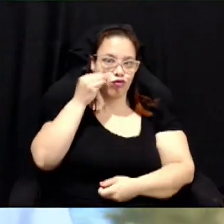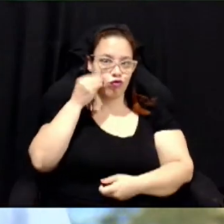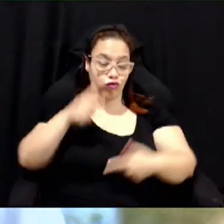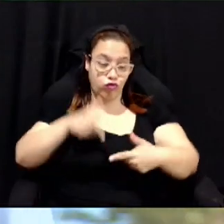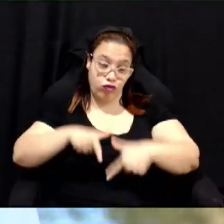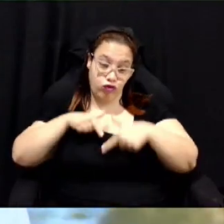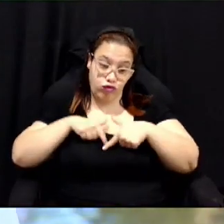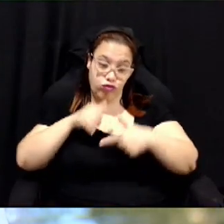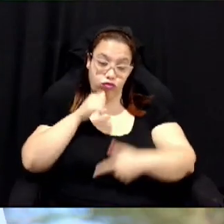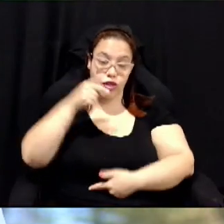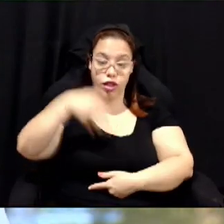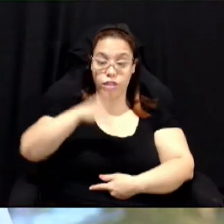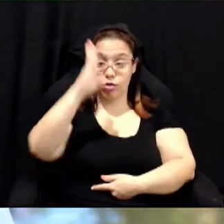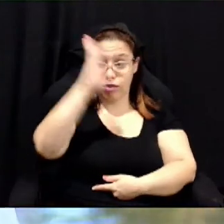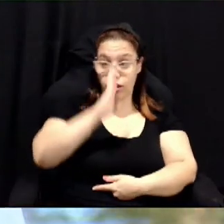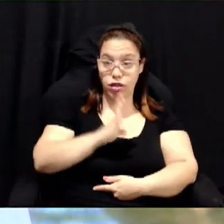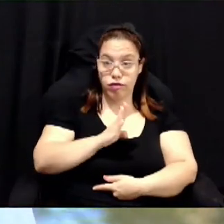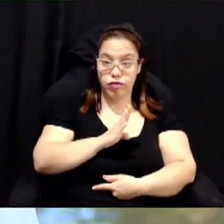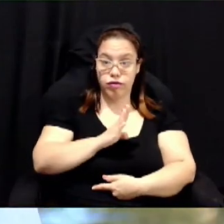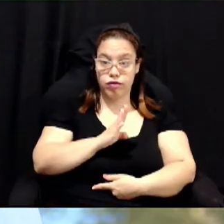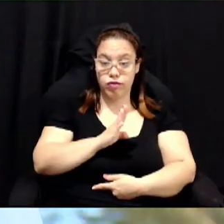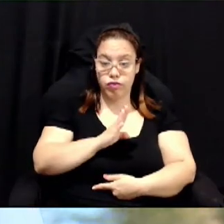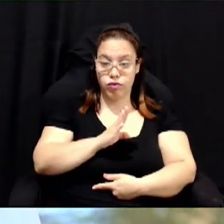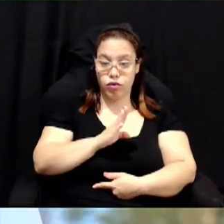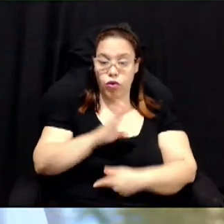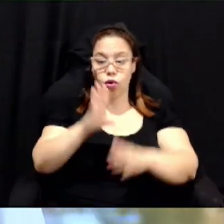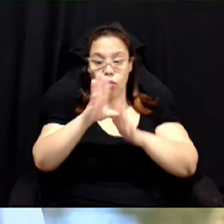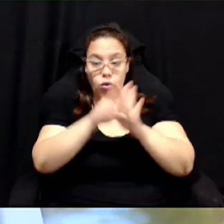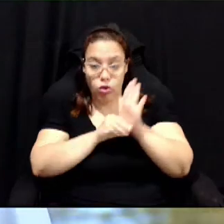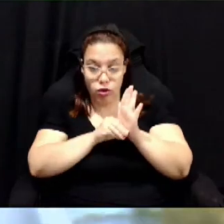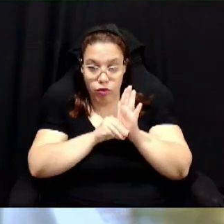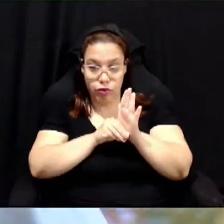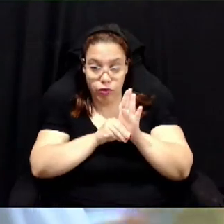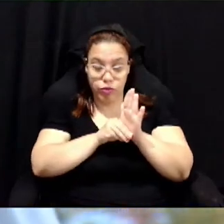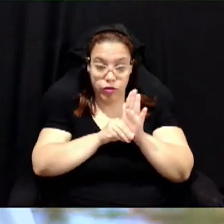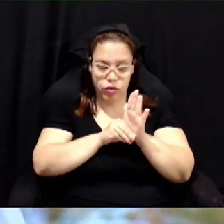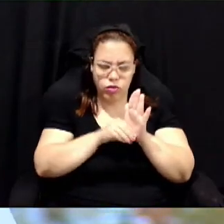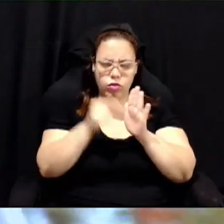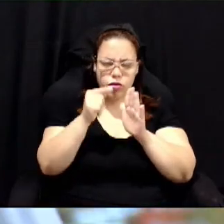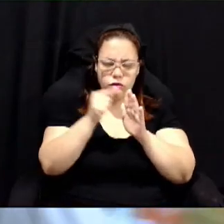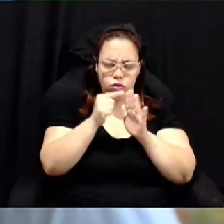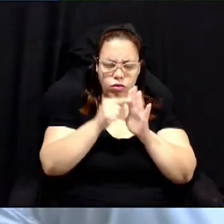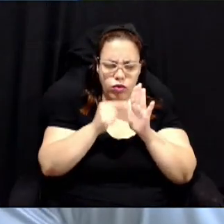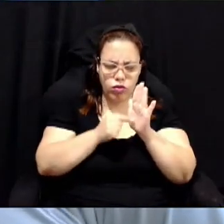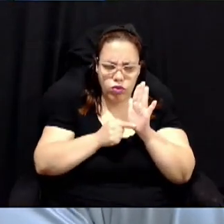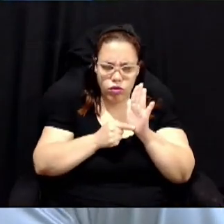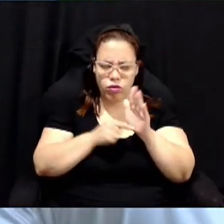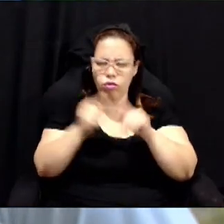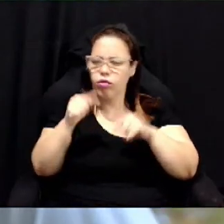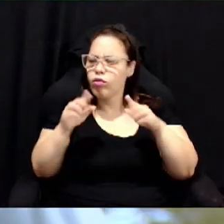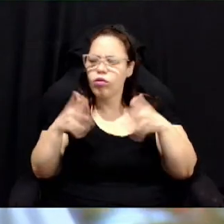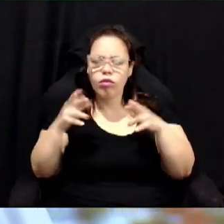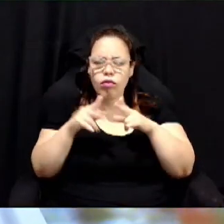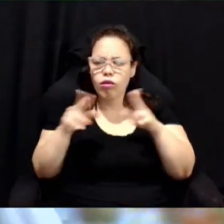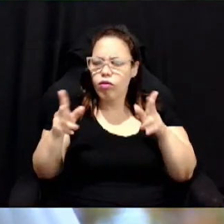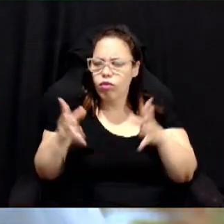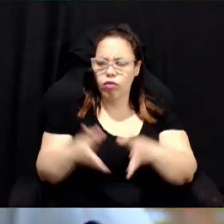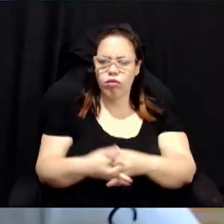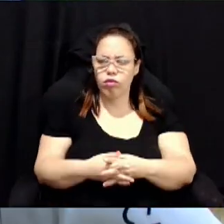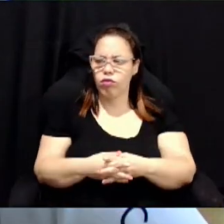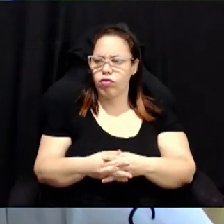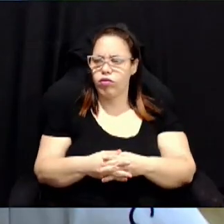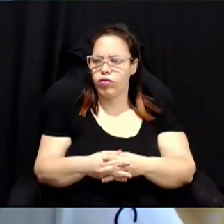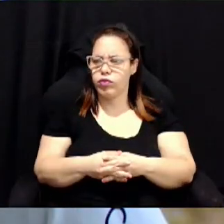Brasil. Você falou das modalidades, né, das categorias. Existem várias, né? Quais são as diferenças delas? Você falou do slalom,